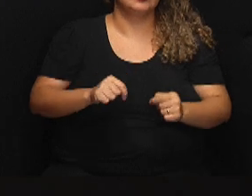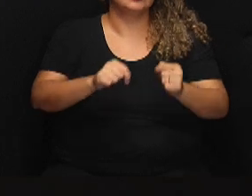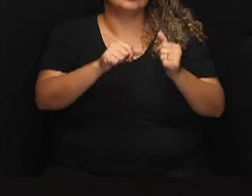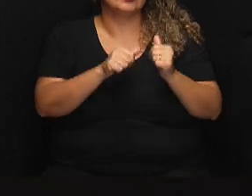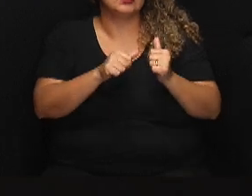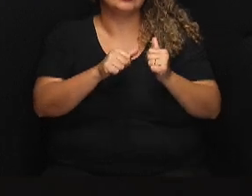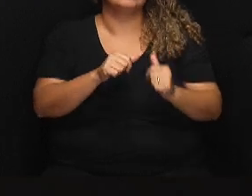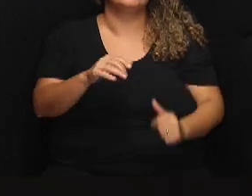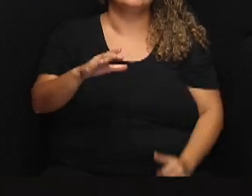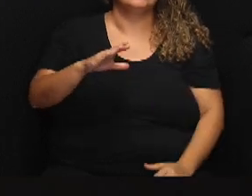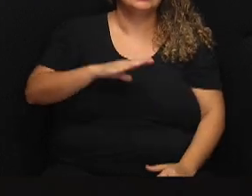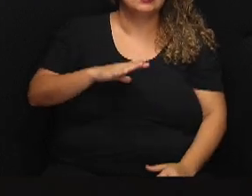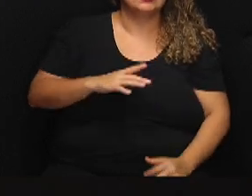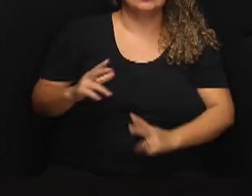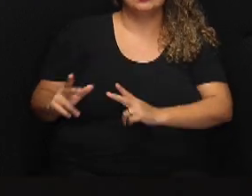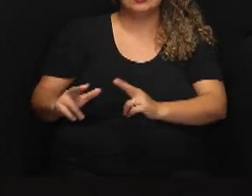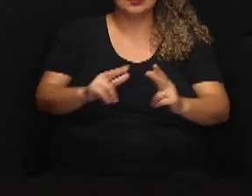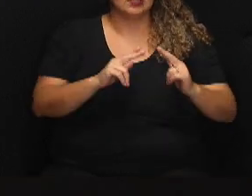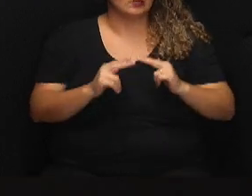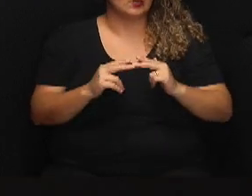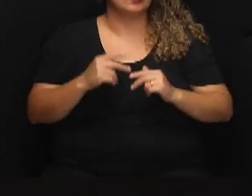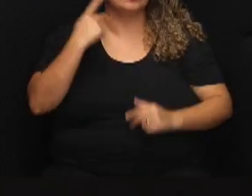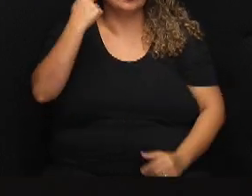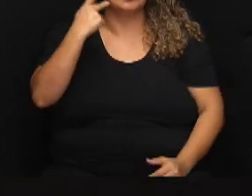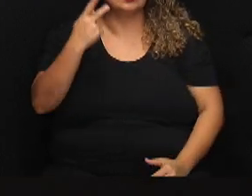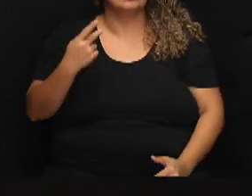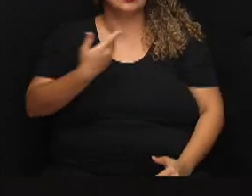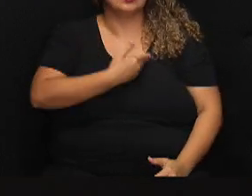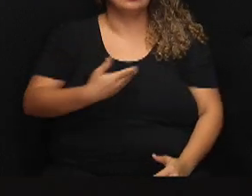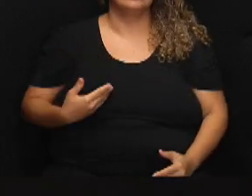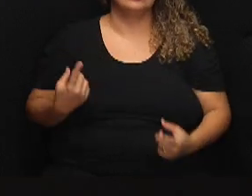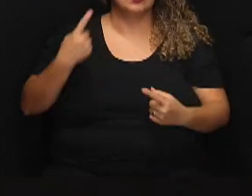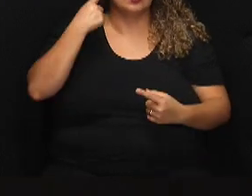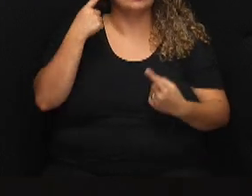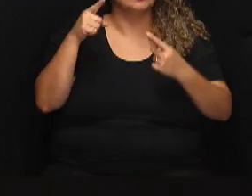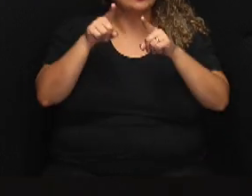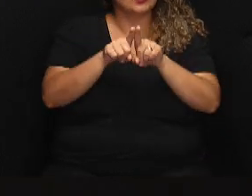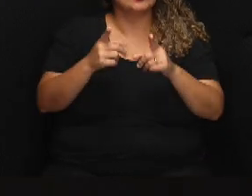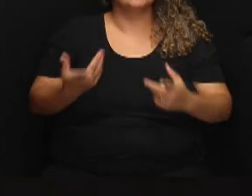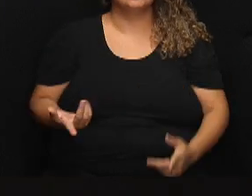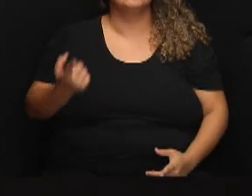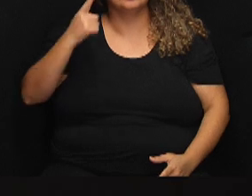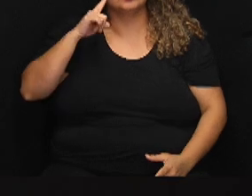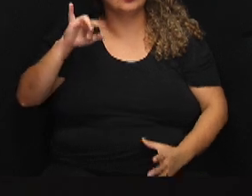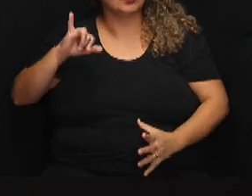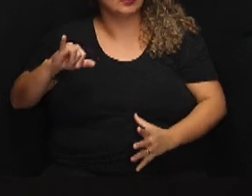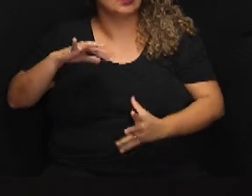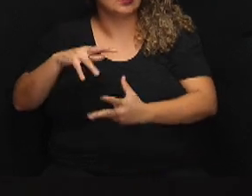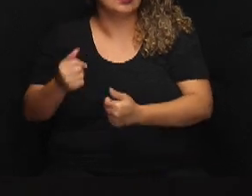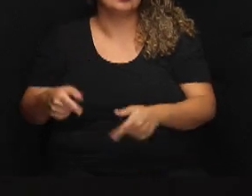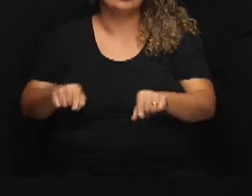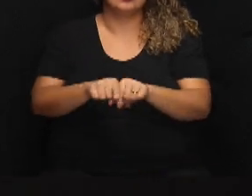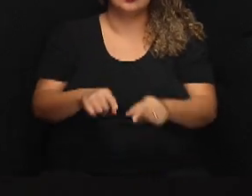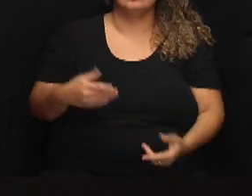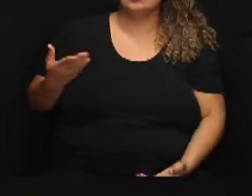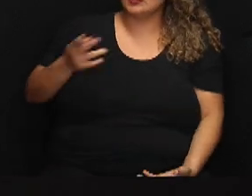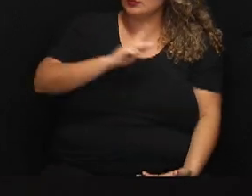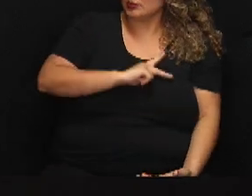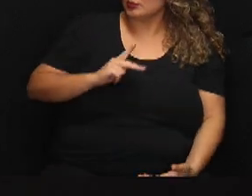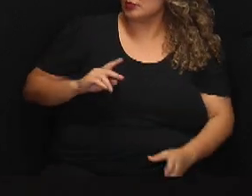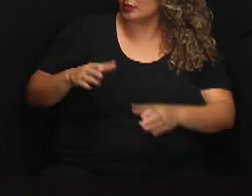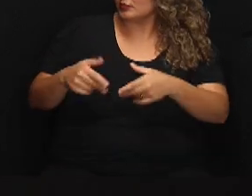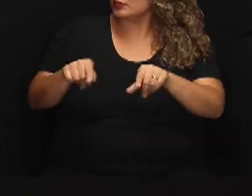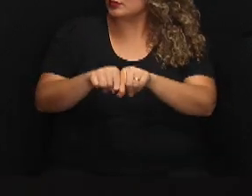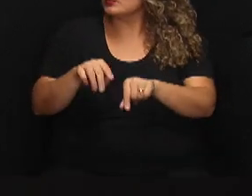das cidades irmãs e pensar políticas públicas de forma conjunta e internacional para trazer para cá também. Além de você presidir essa comissão, você